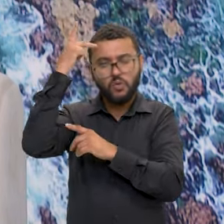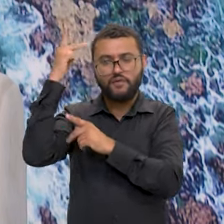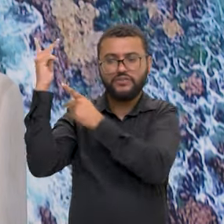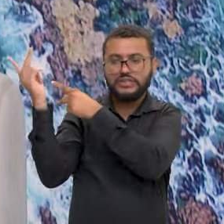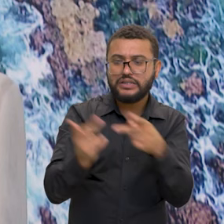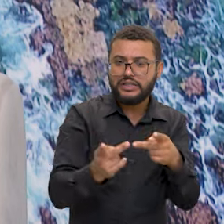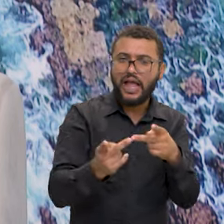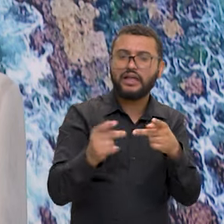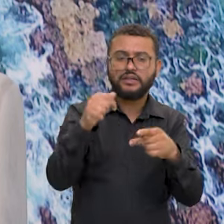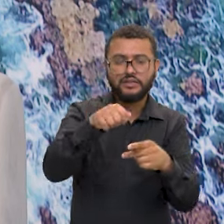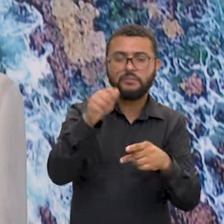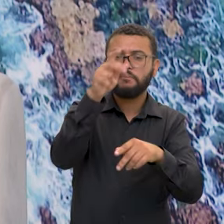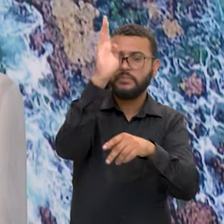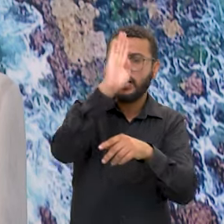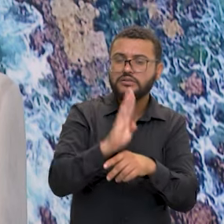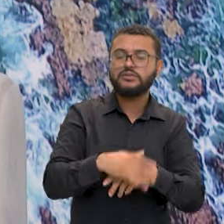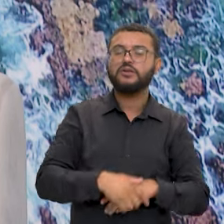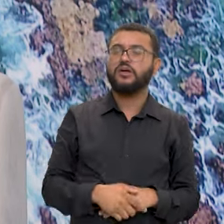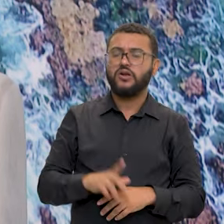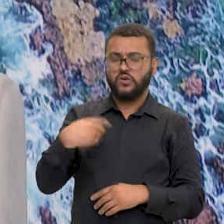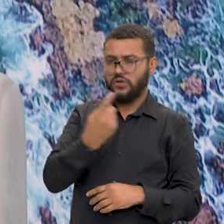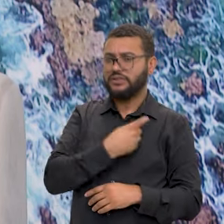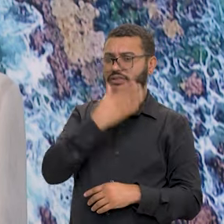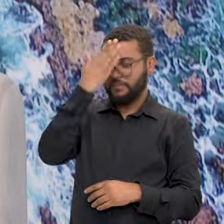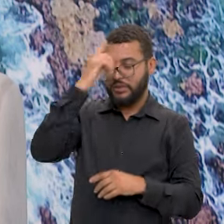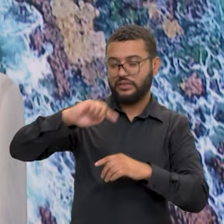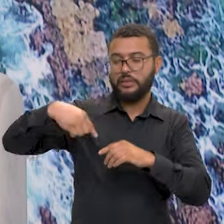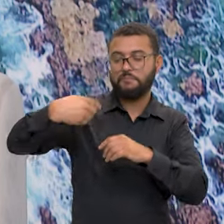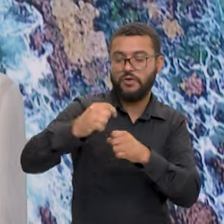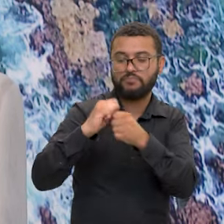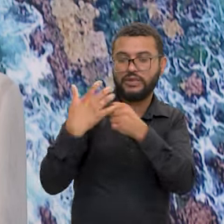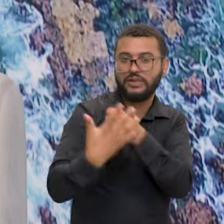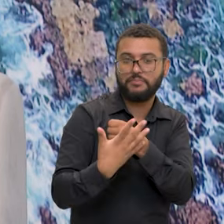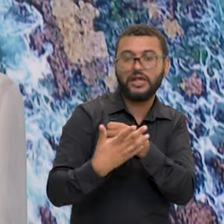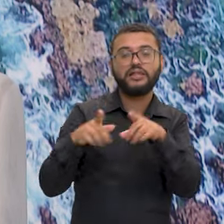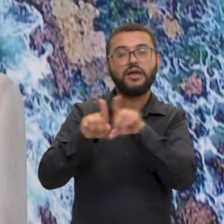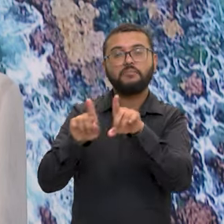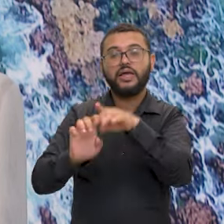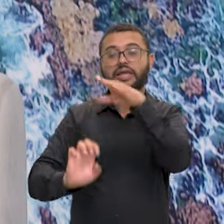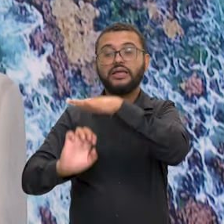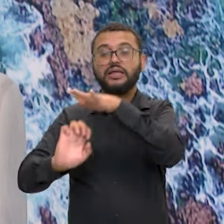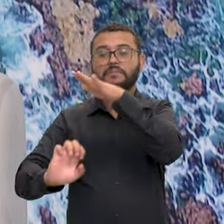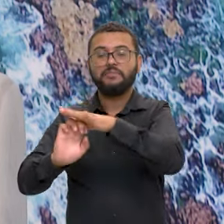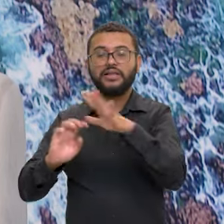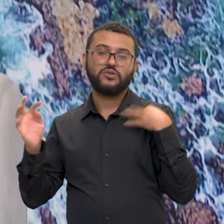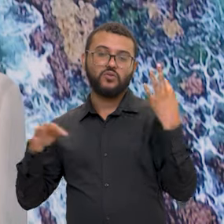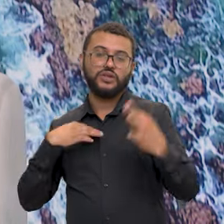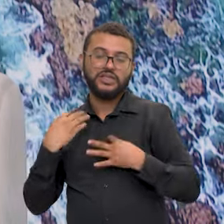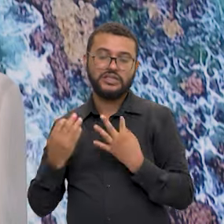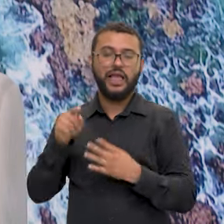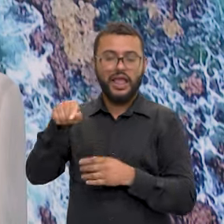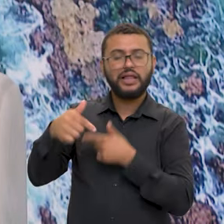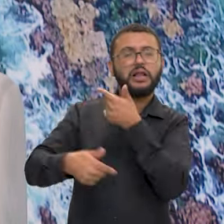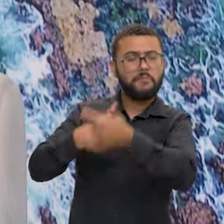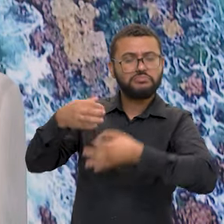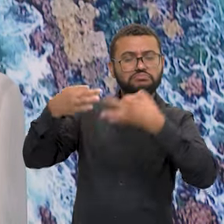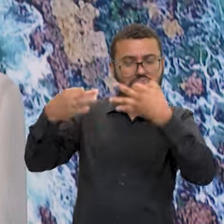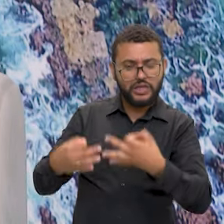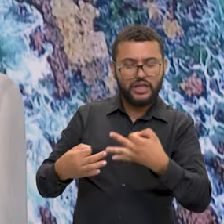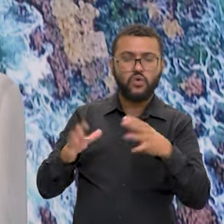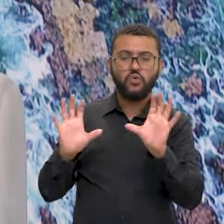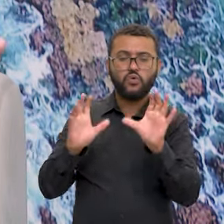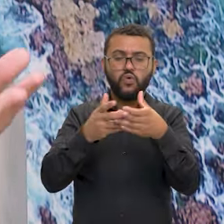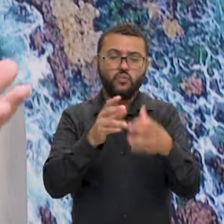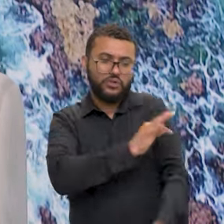e tem a ver com uma empresa brasileira de promoção do turismo, que está fazendo o dever de casa, tem uma equipe técnica, tem planejamento. E eu acho que isso é muito importante,